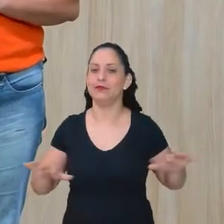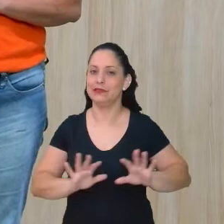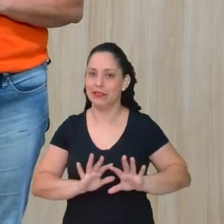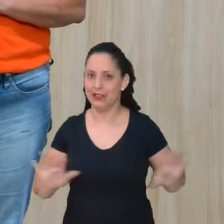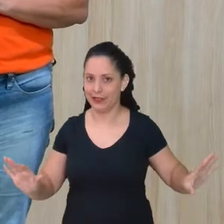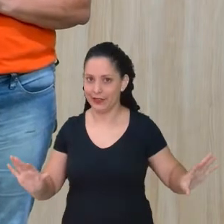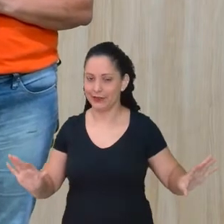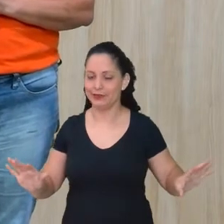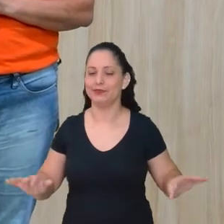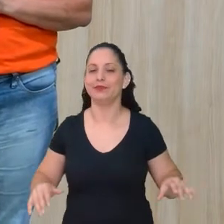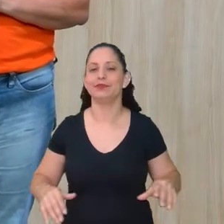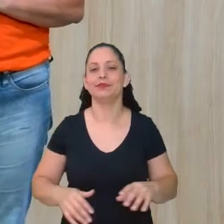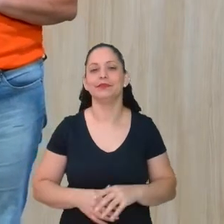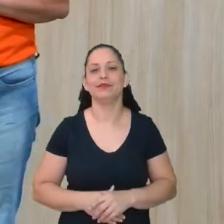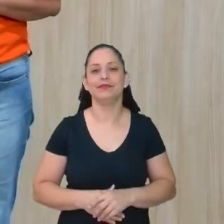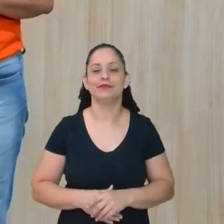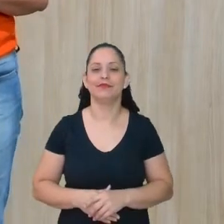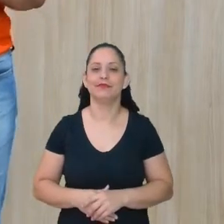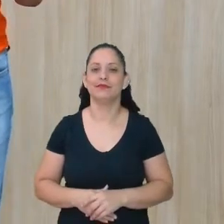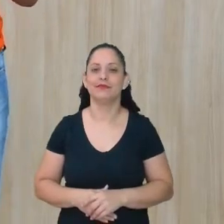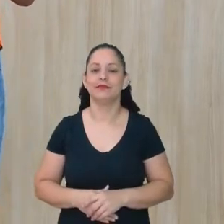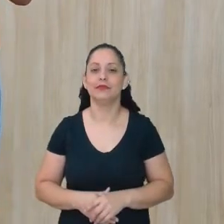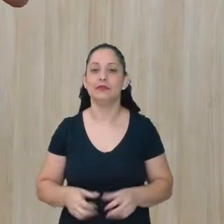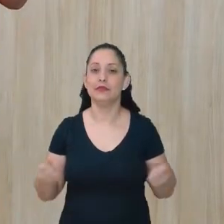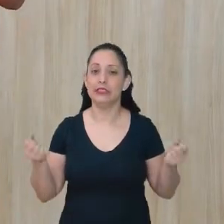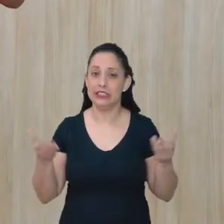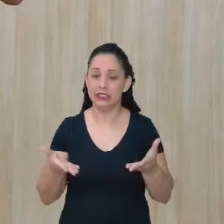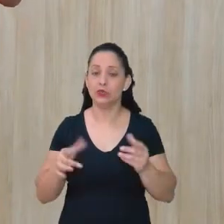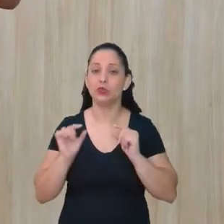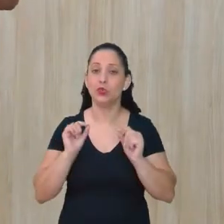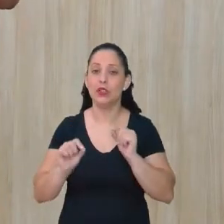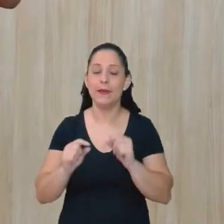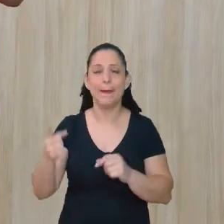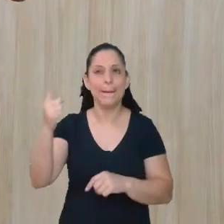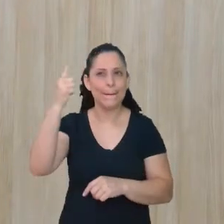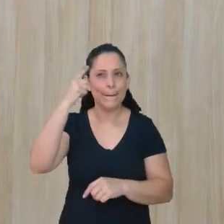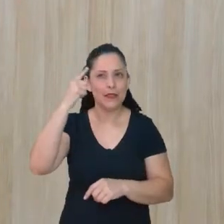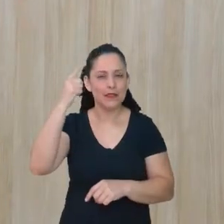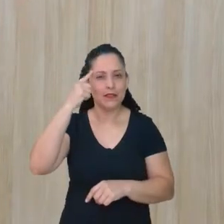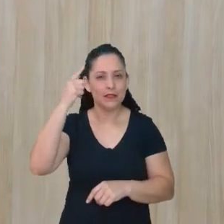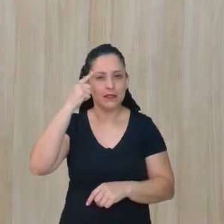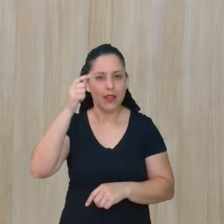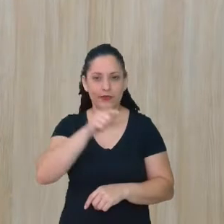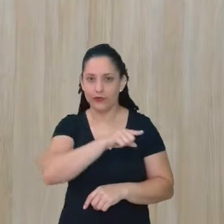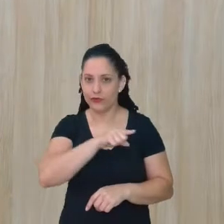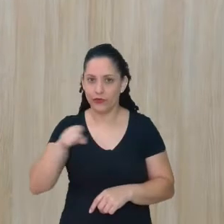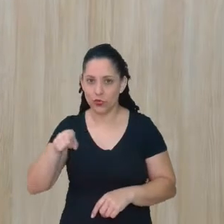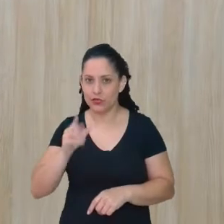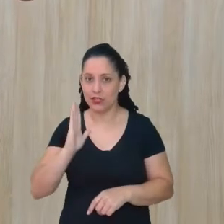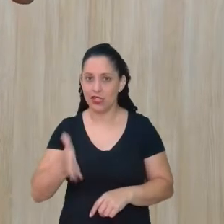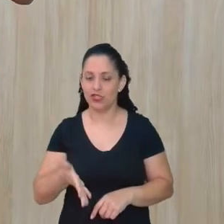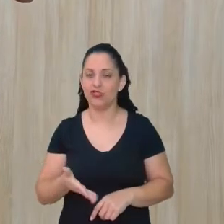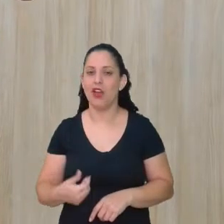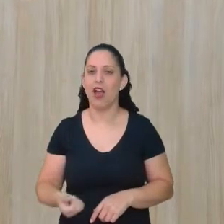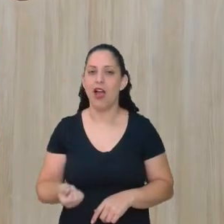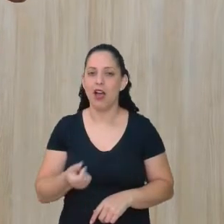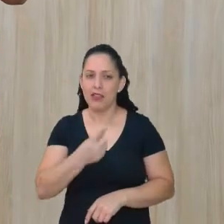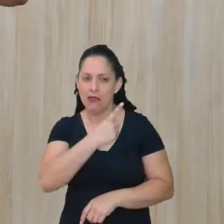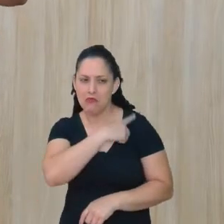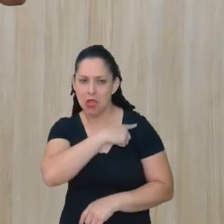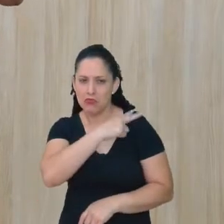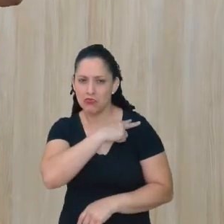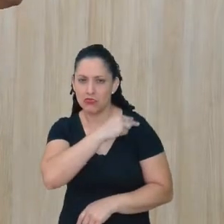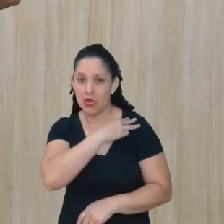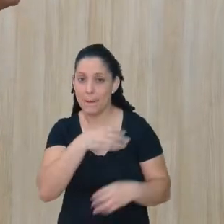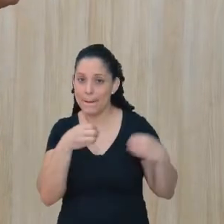do erotismo ligado à nudez, tá bom? Isso é uma forma que a gente precisa pensar. Vocês, né, já estão aí perto do ensino médio, vão